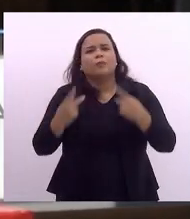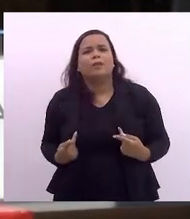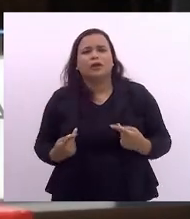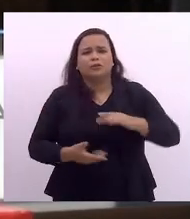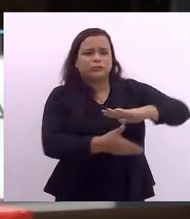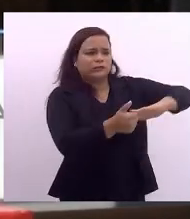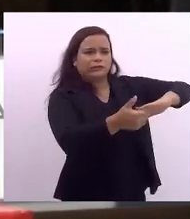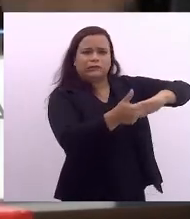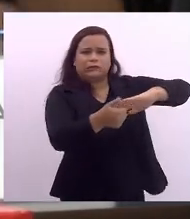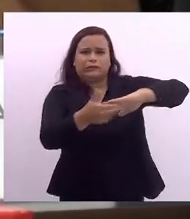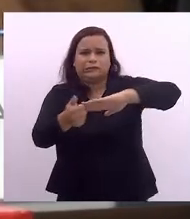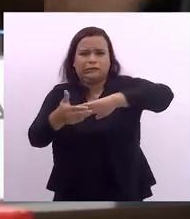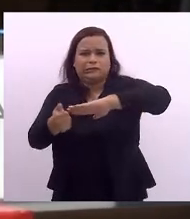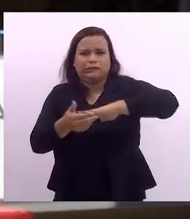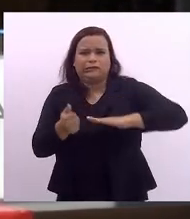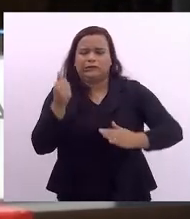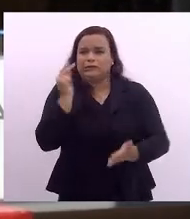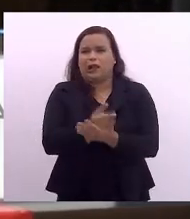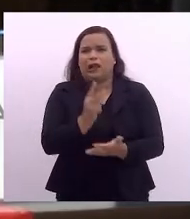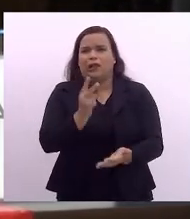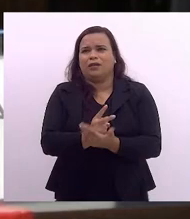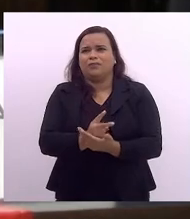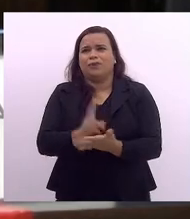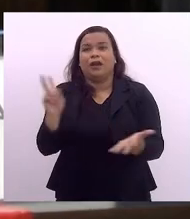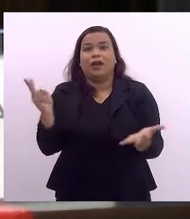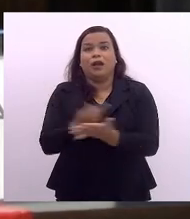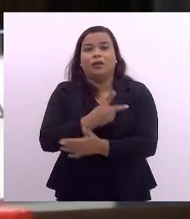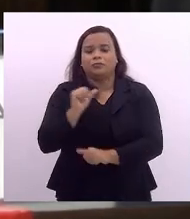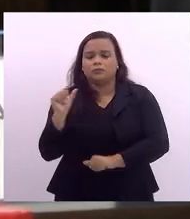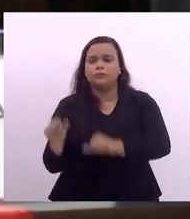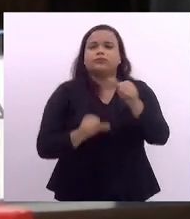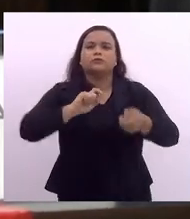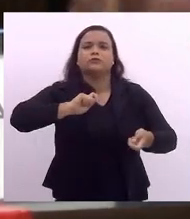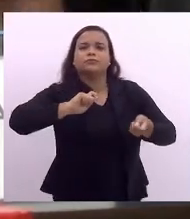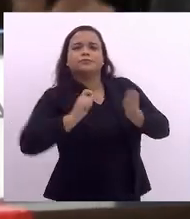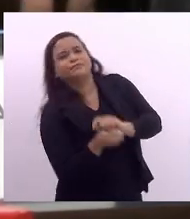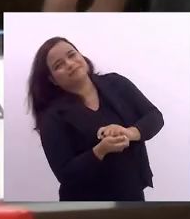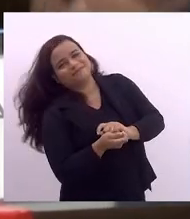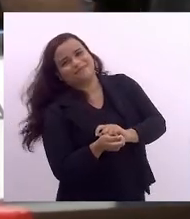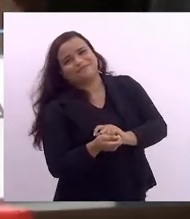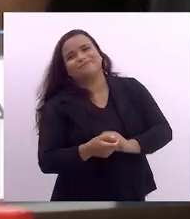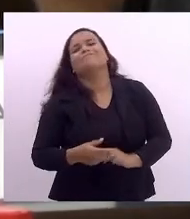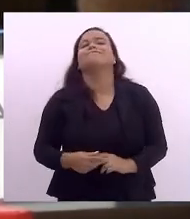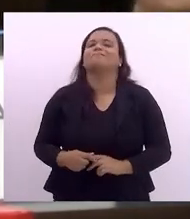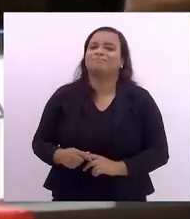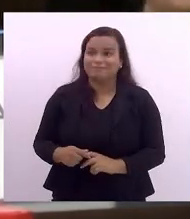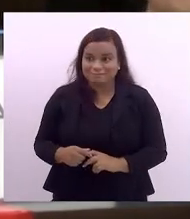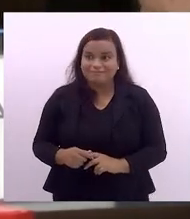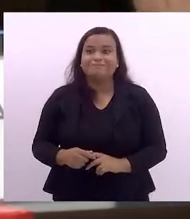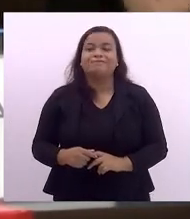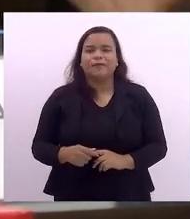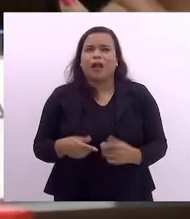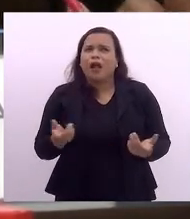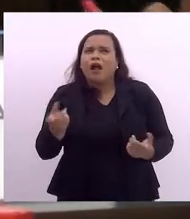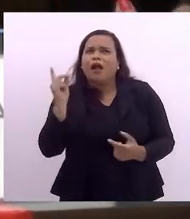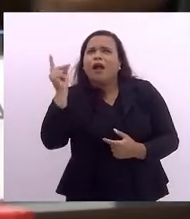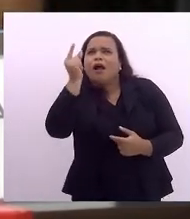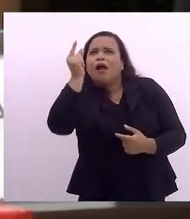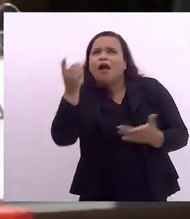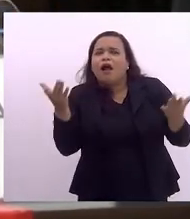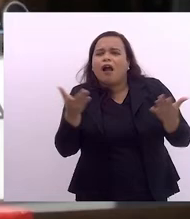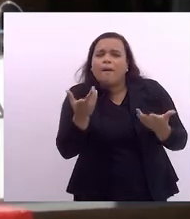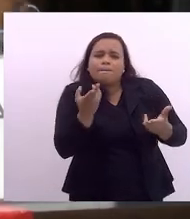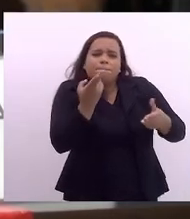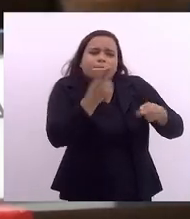os momentos, a chave deu uma mudada. Então a gente agora não vai só prender